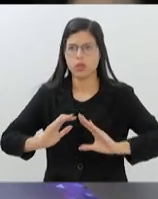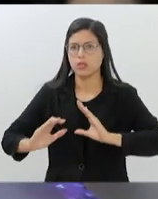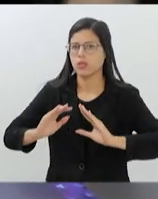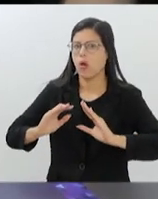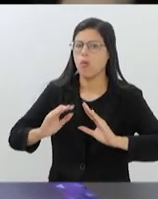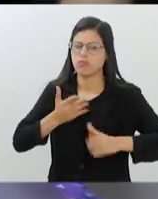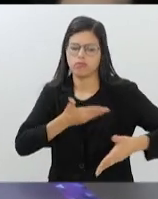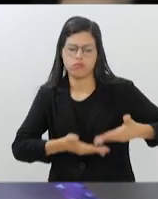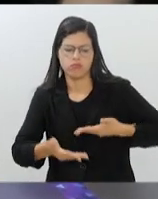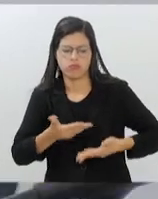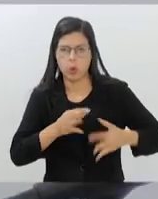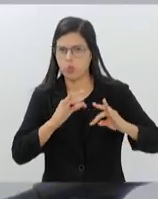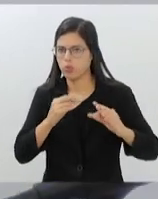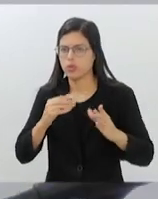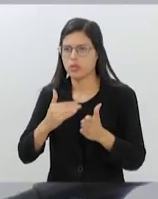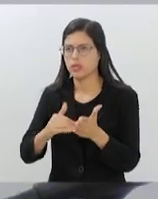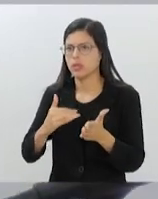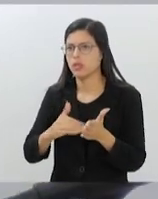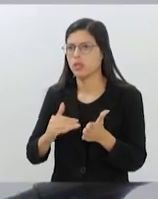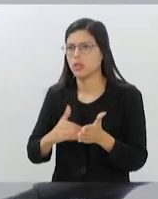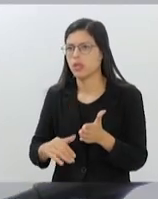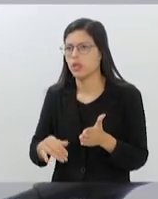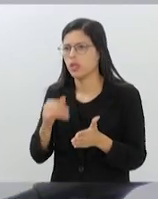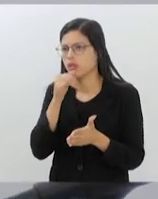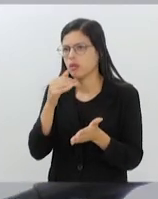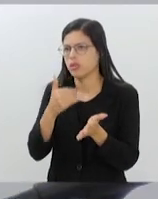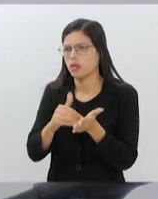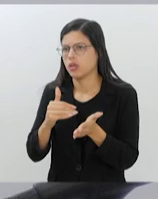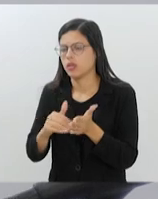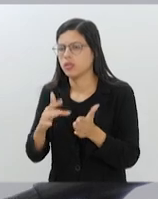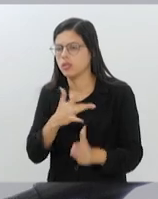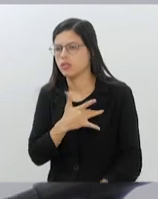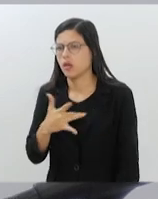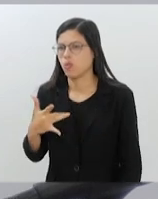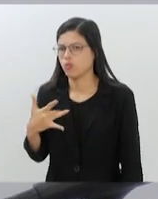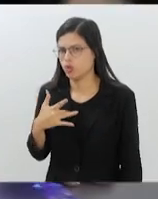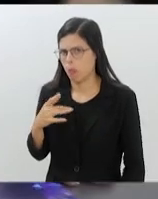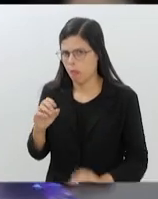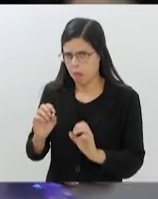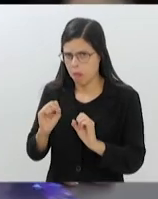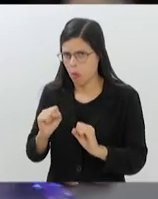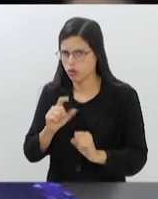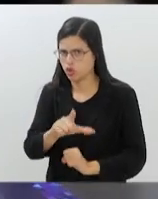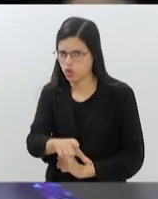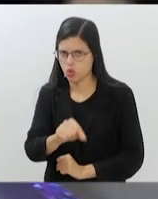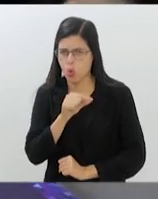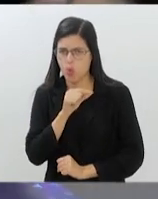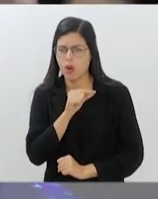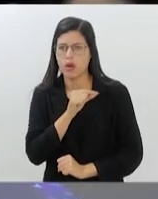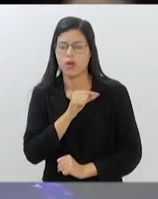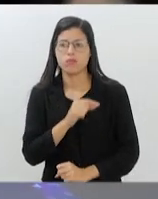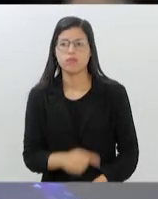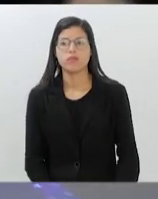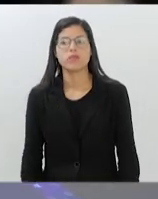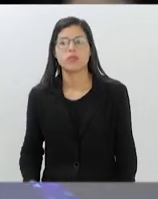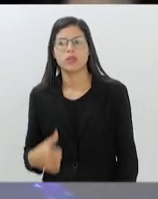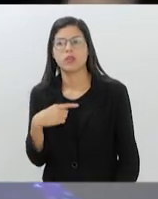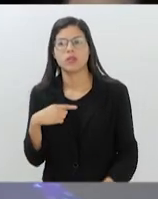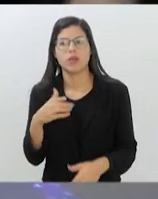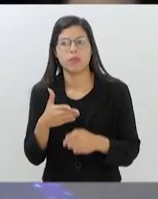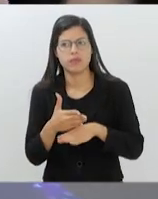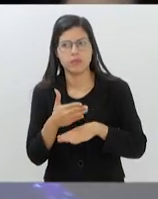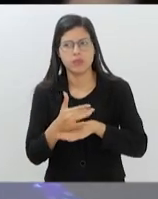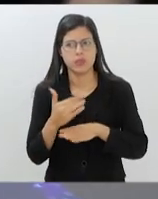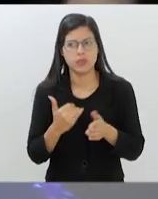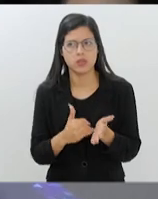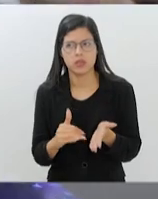secretarias tem o secretário de saúde por exemplo ele diz qual veículo vai receber Aquila então nós temos a participação das secretarias afim daquela